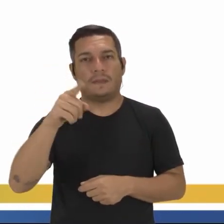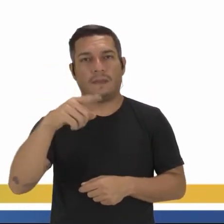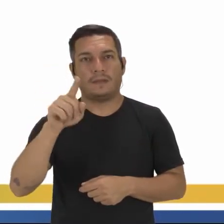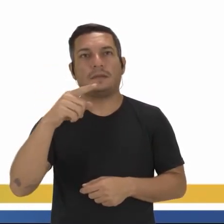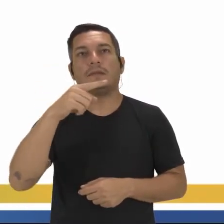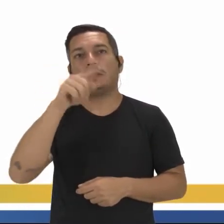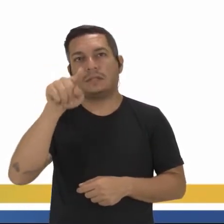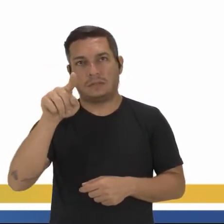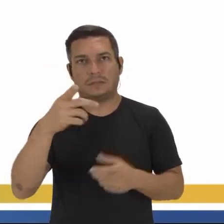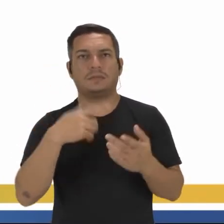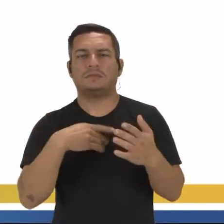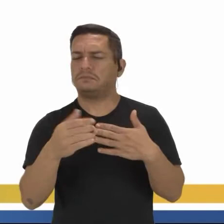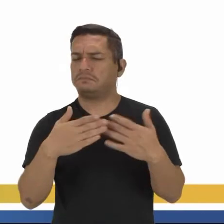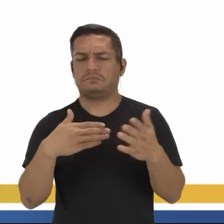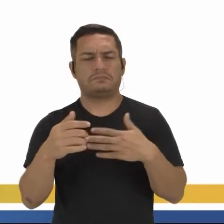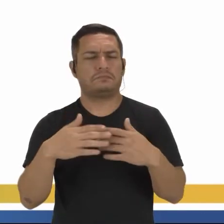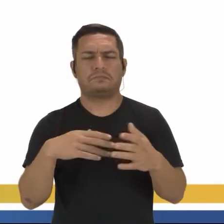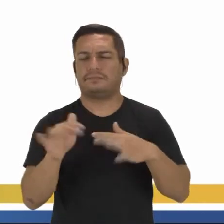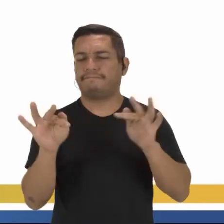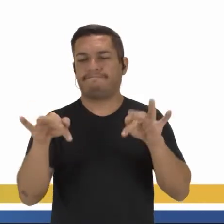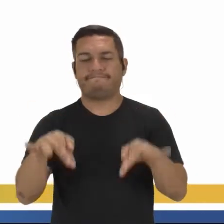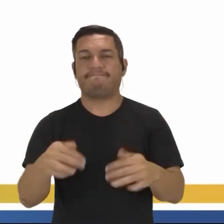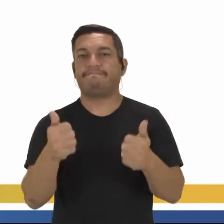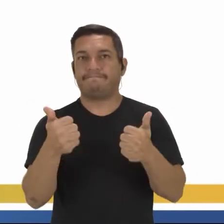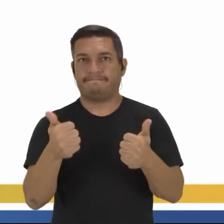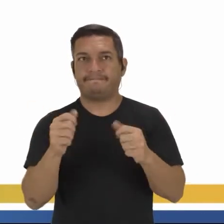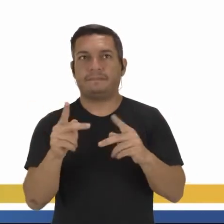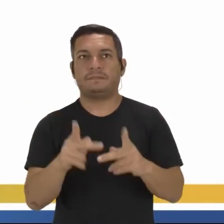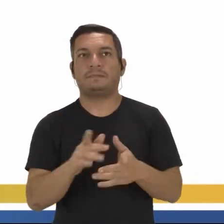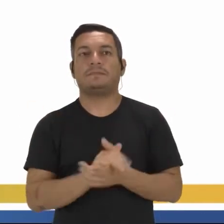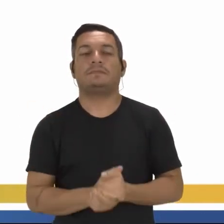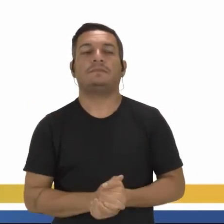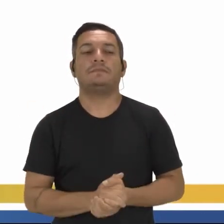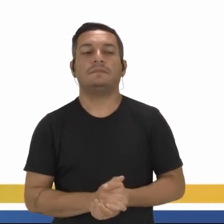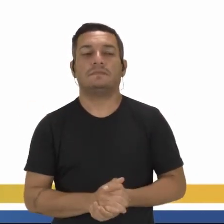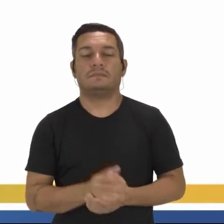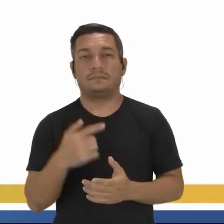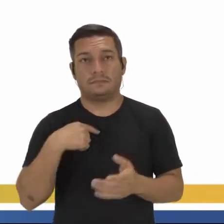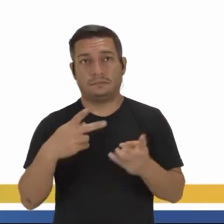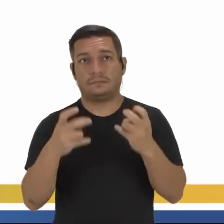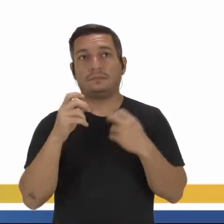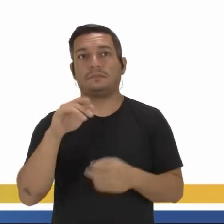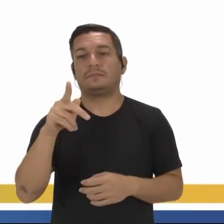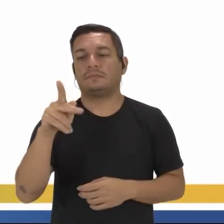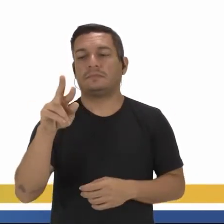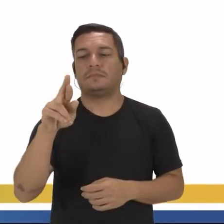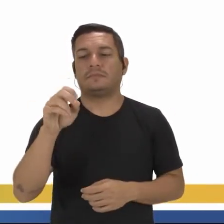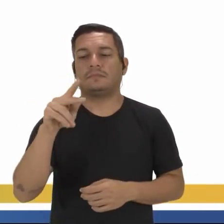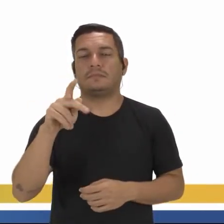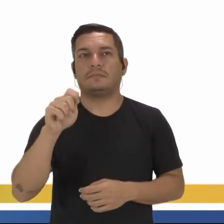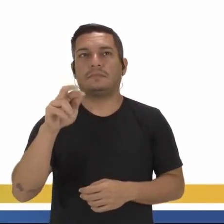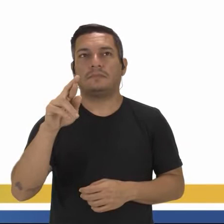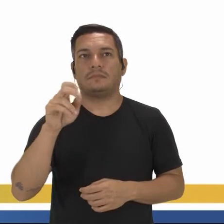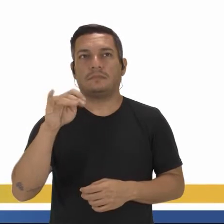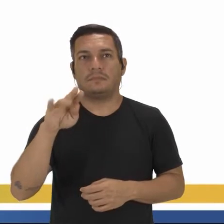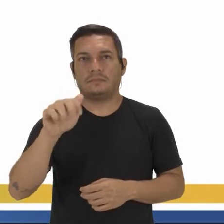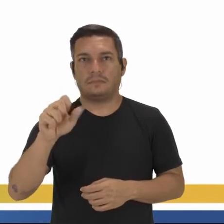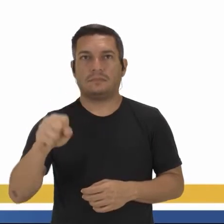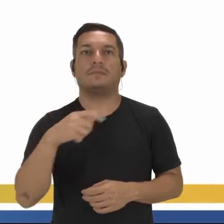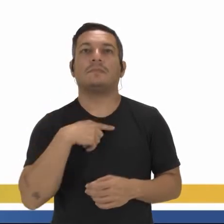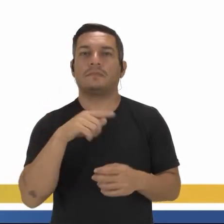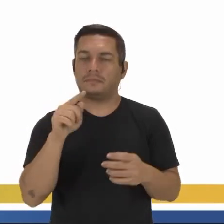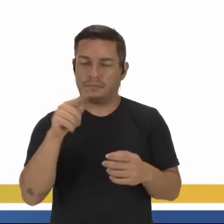acentuadas, independente da sua terminação, ok? Então, identificou que é uma proparoxítona, ponto,